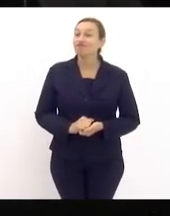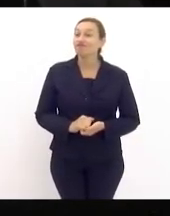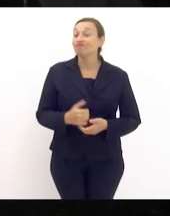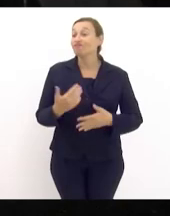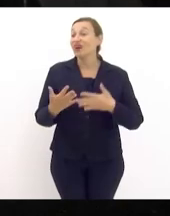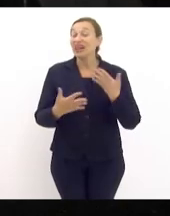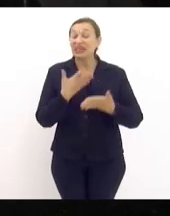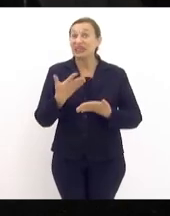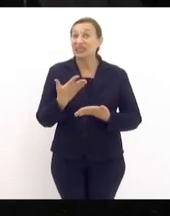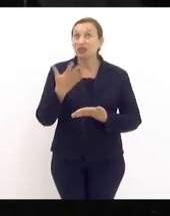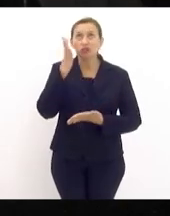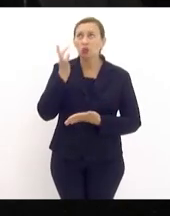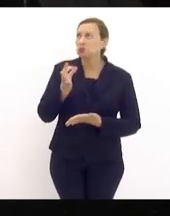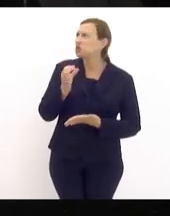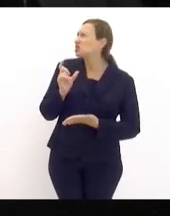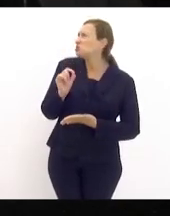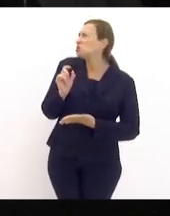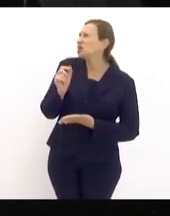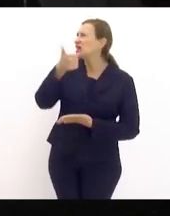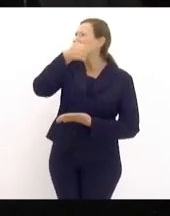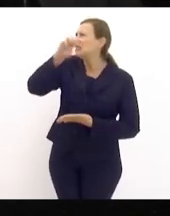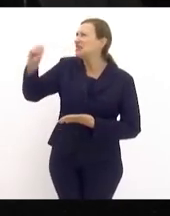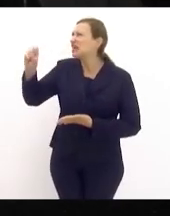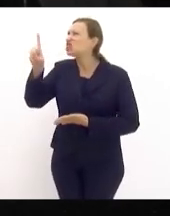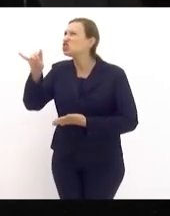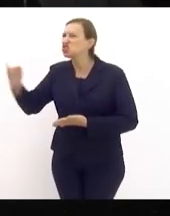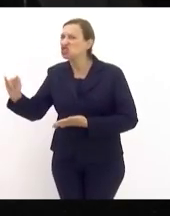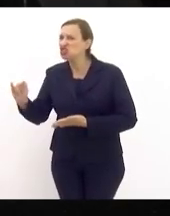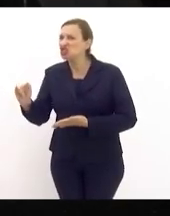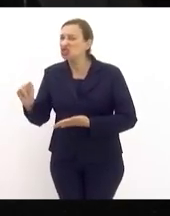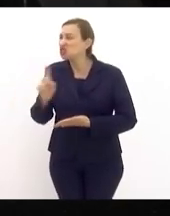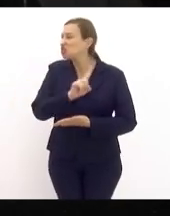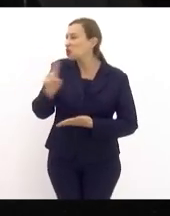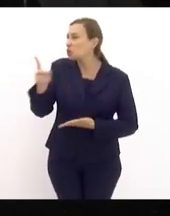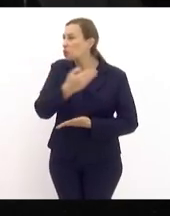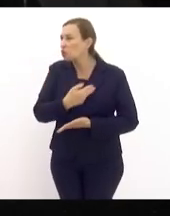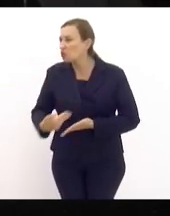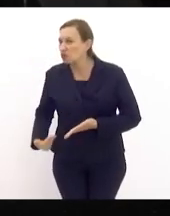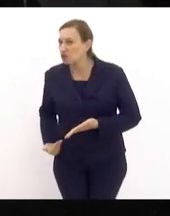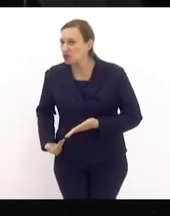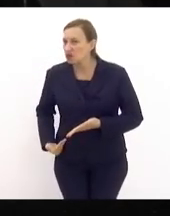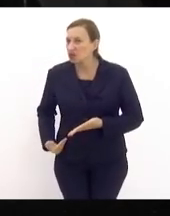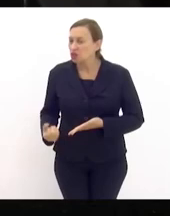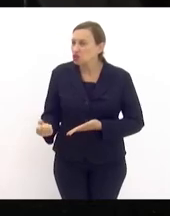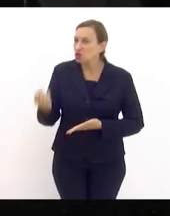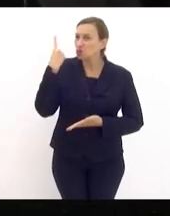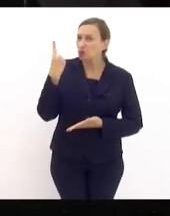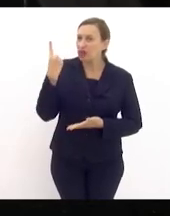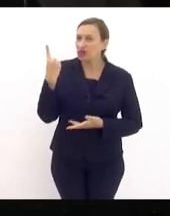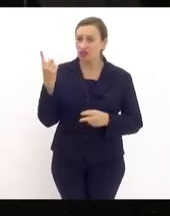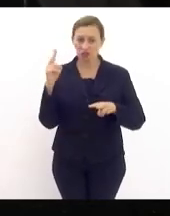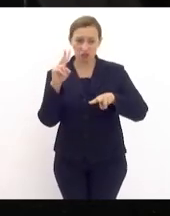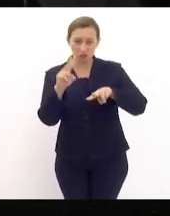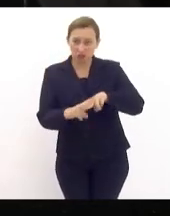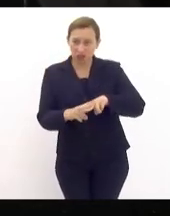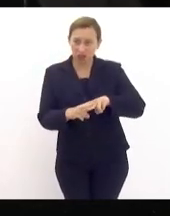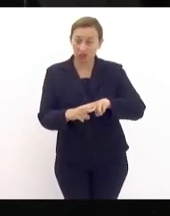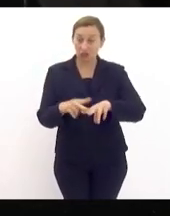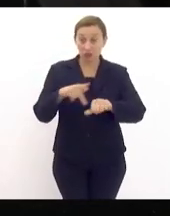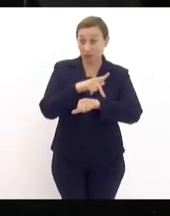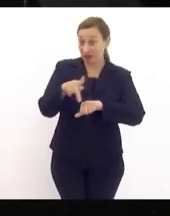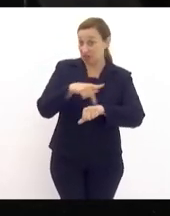quê, dos 100 dias do desgoverno de um ex-presidiário no nosso